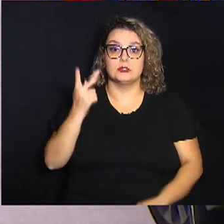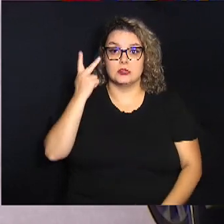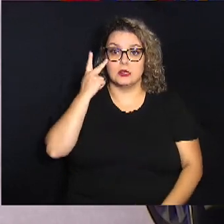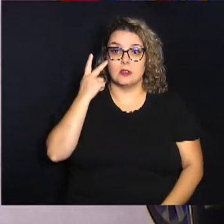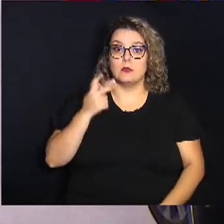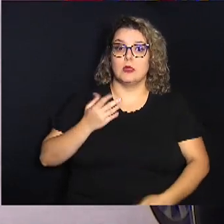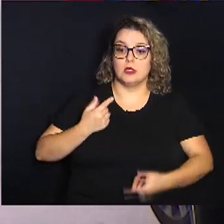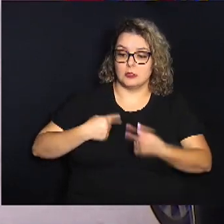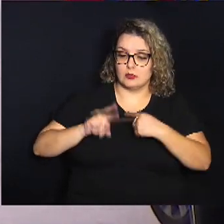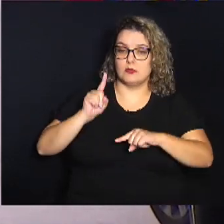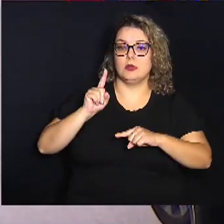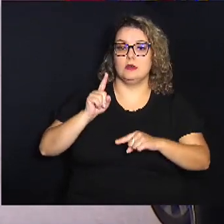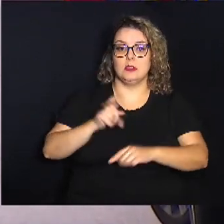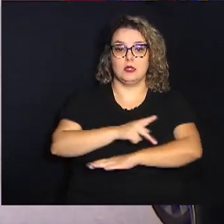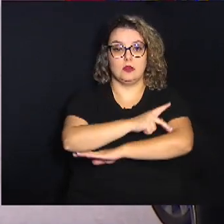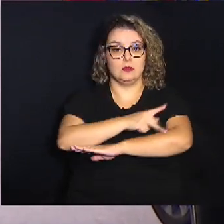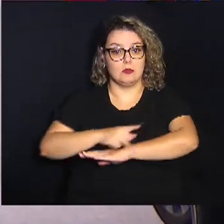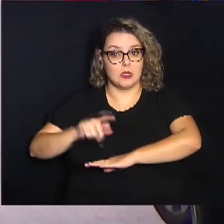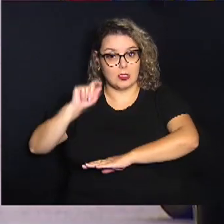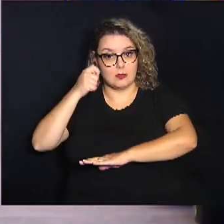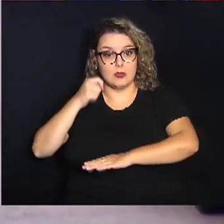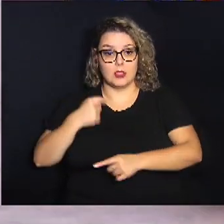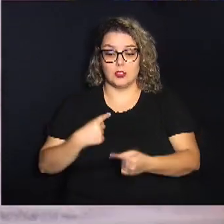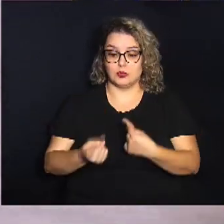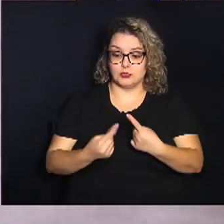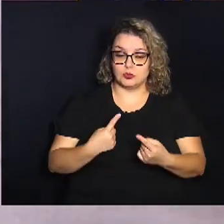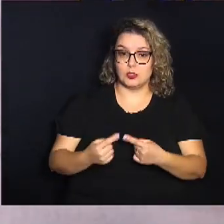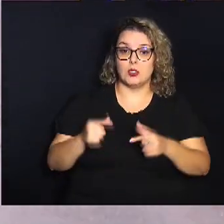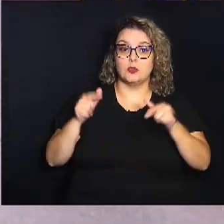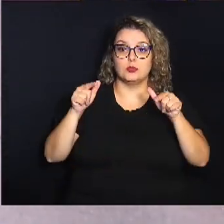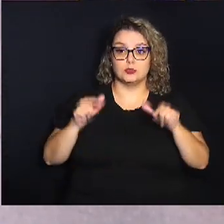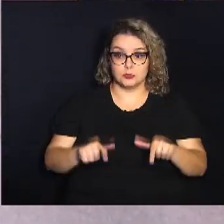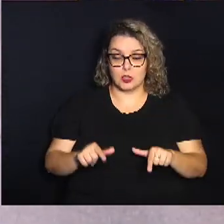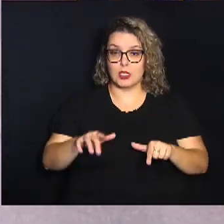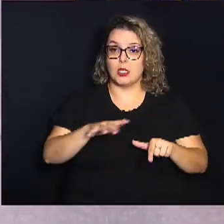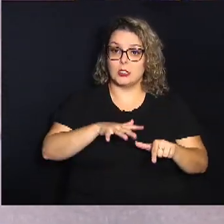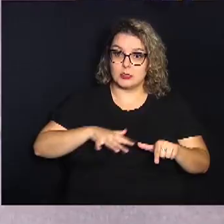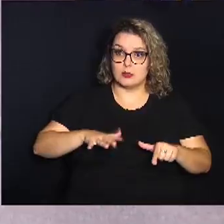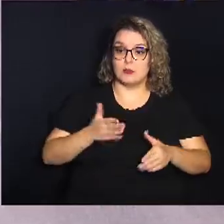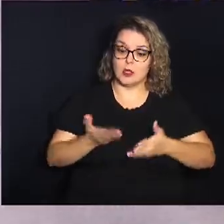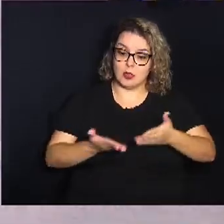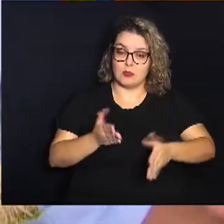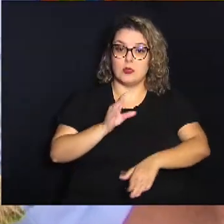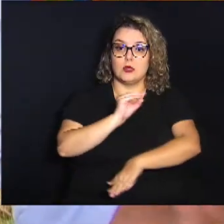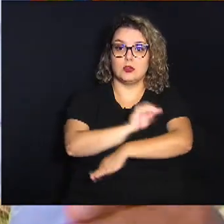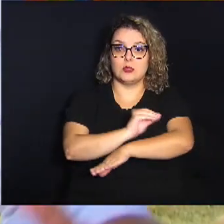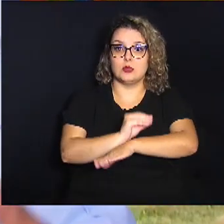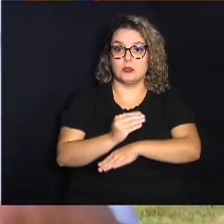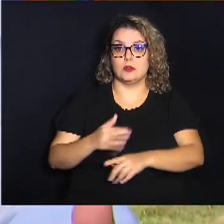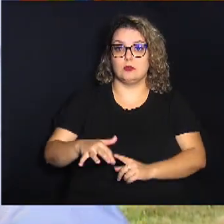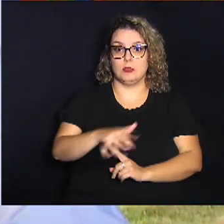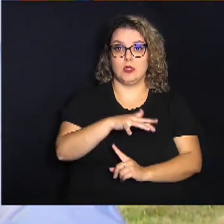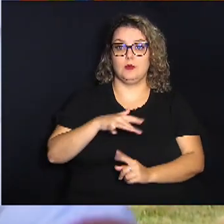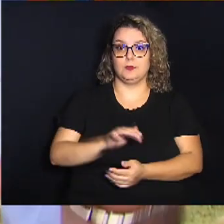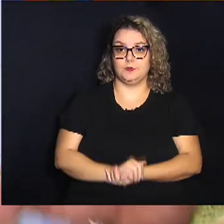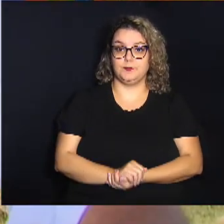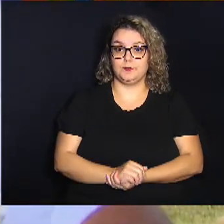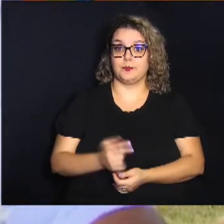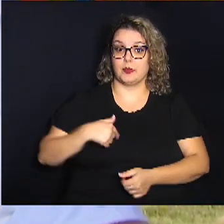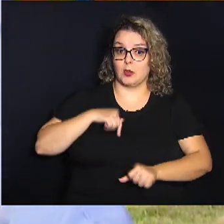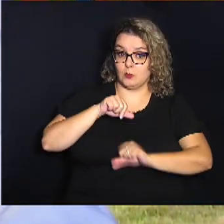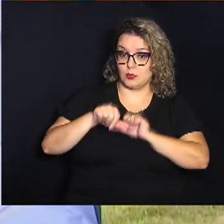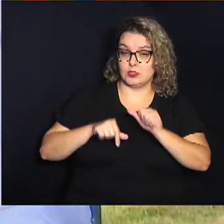recuperar e pavimentar estradas localizadas na área de preservação ambiental. Eu mudei a lei,